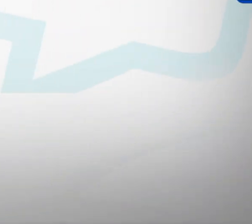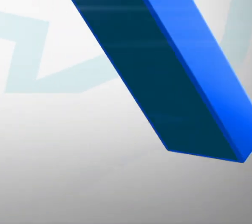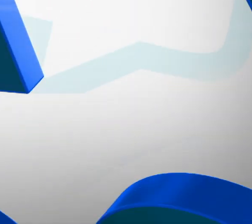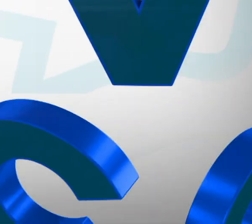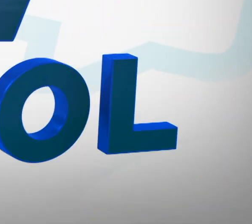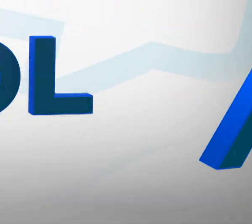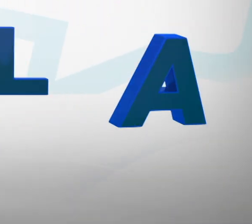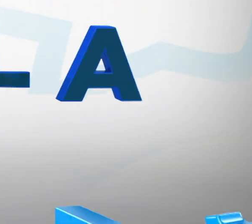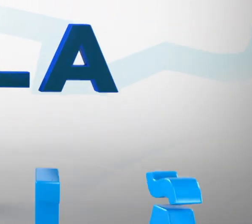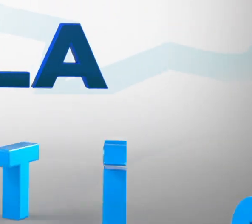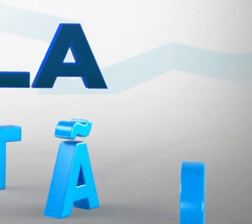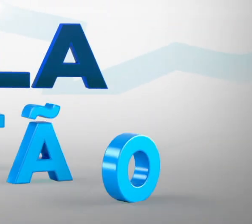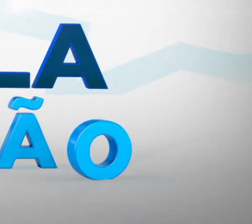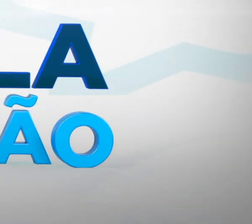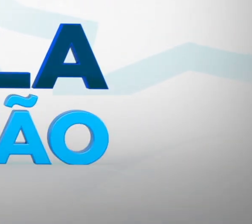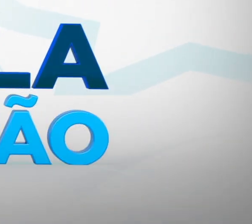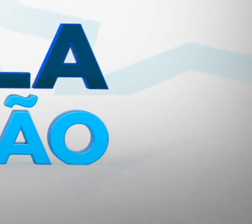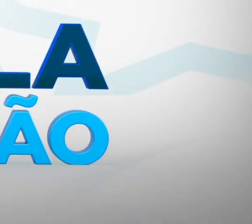essas pequenas informações, essas poucas informações